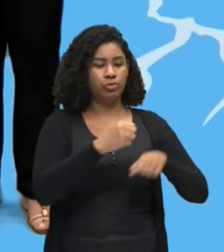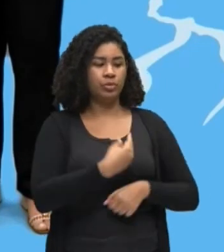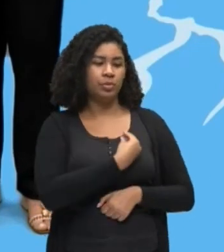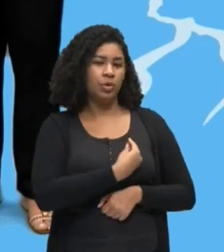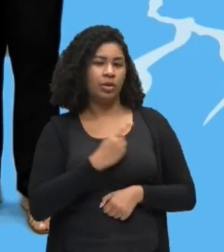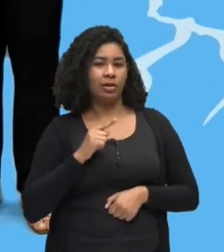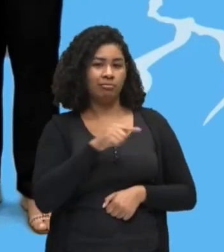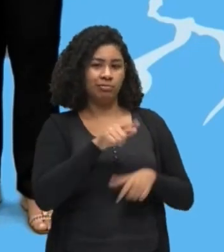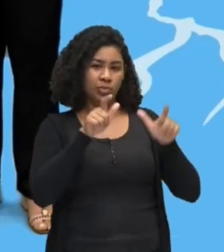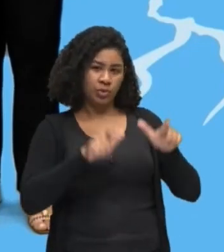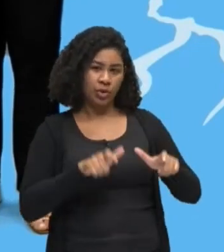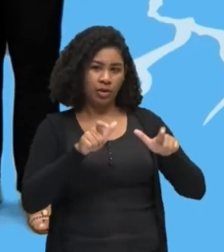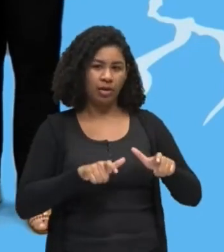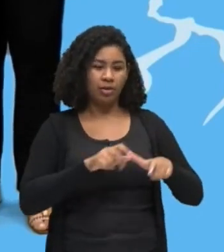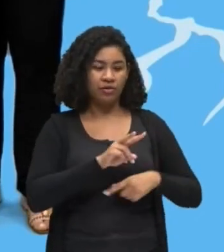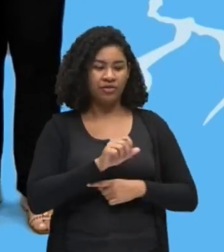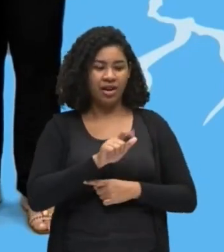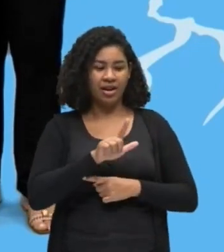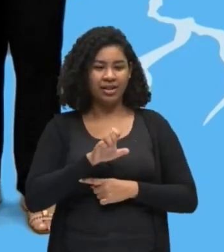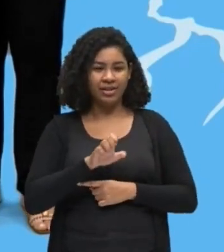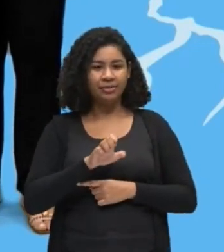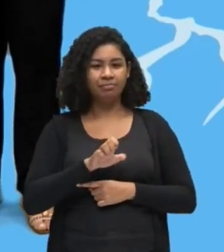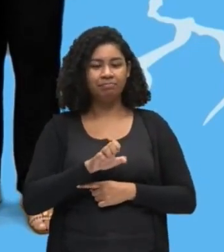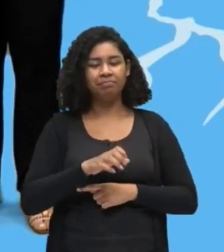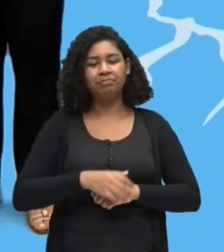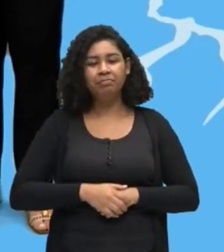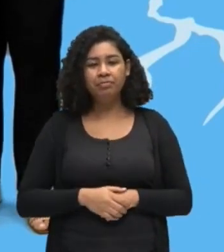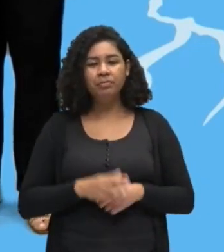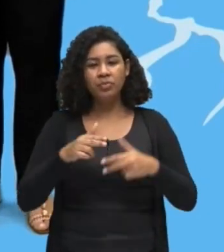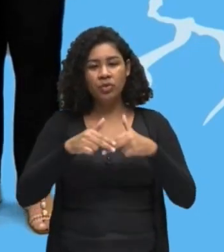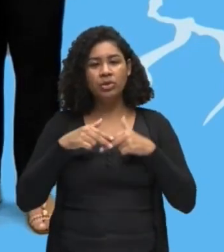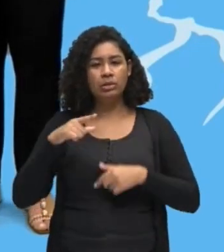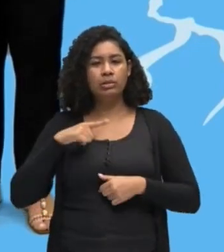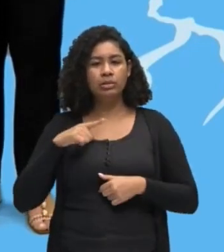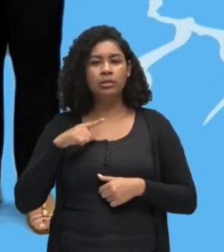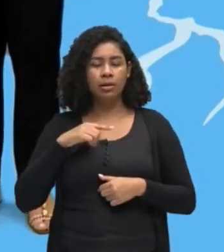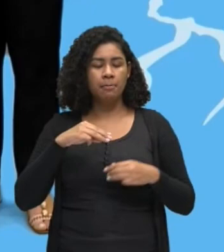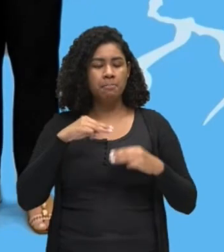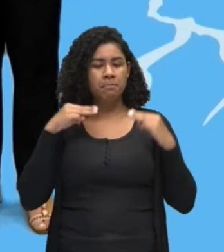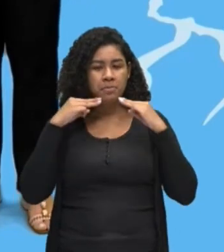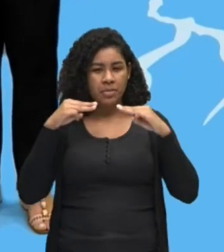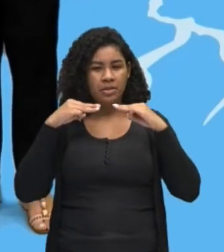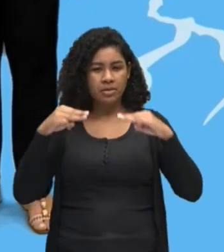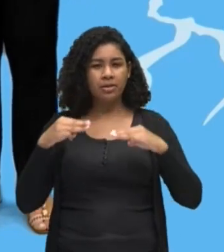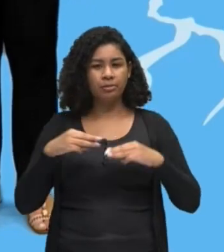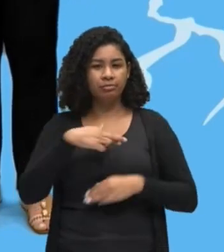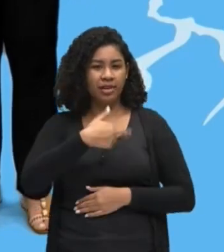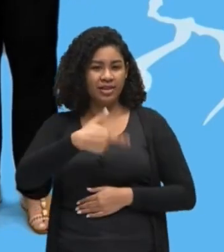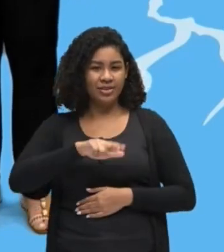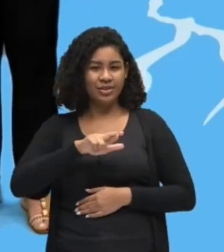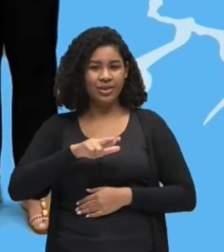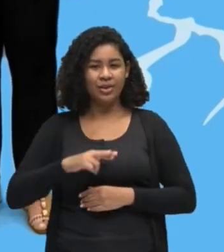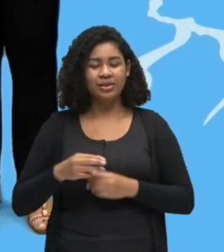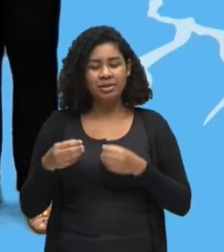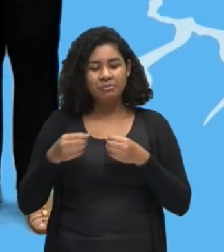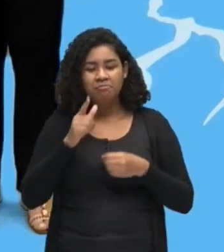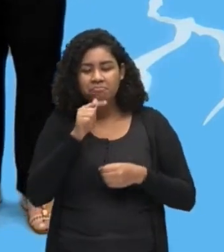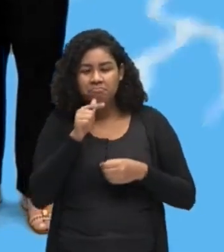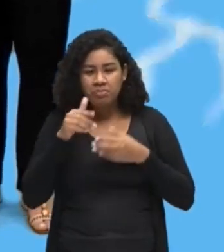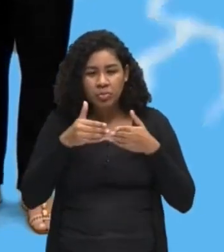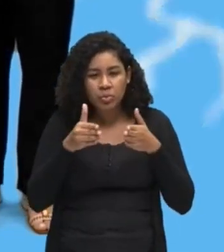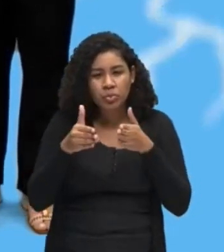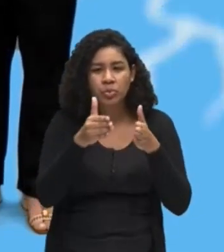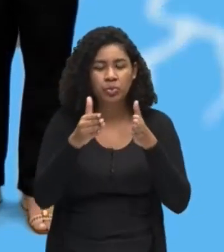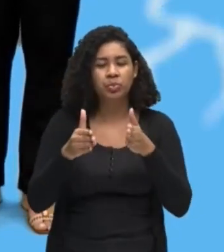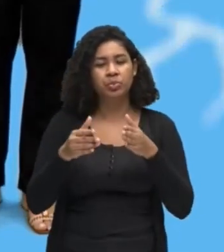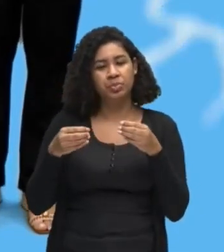Amazonas, através da instalação de fortes e missões religiosas às margens dos rios. Em reconhecimento por